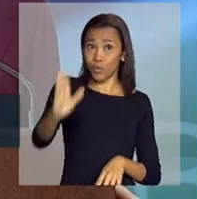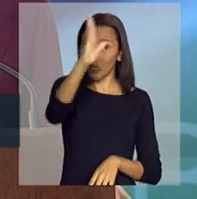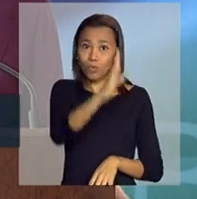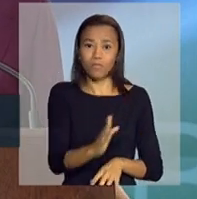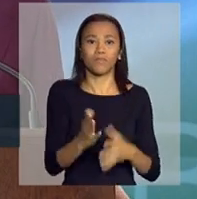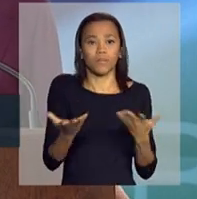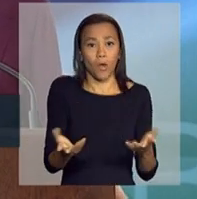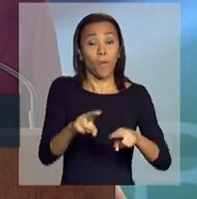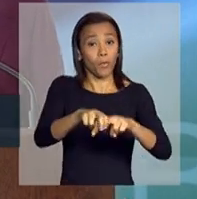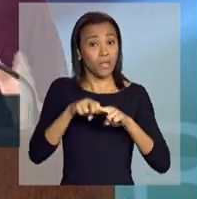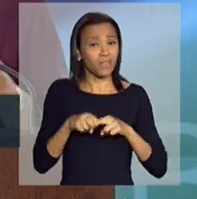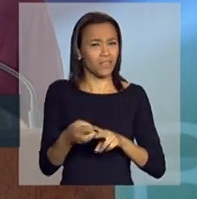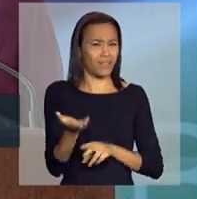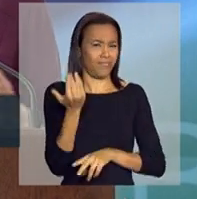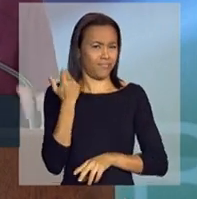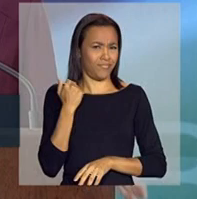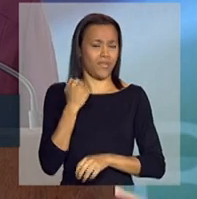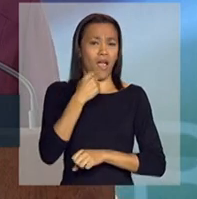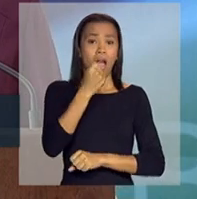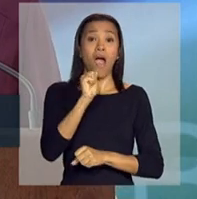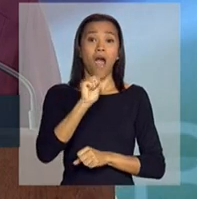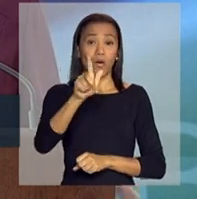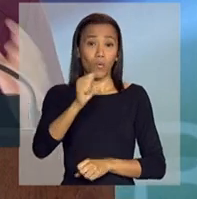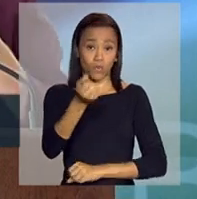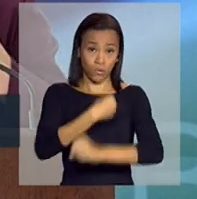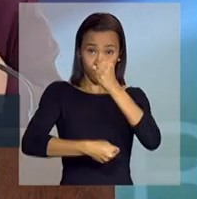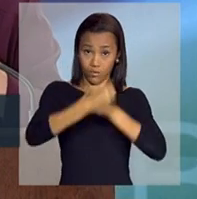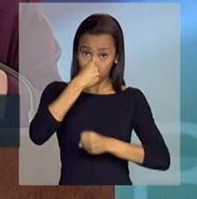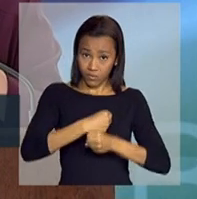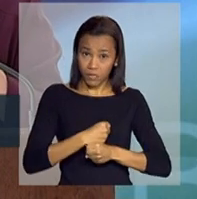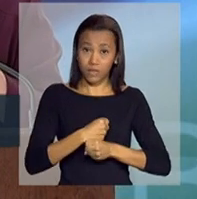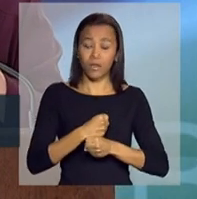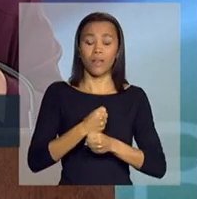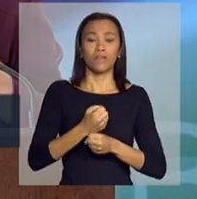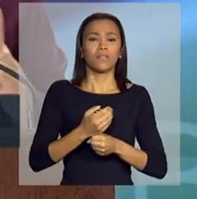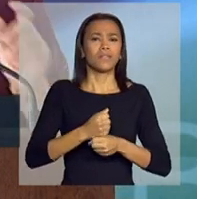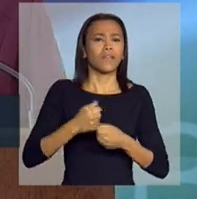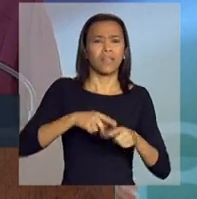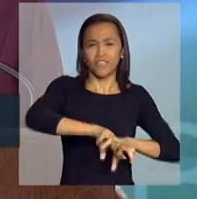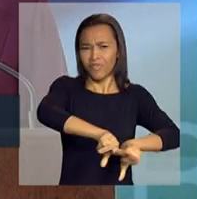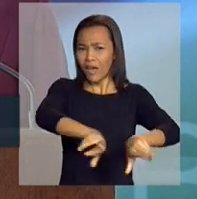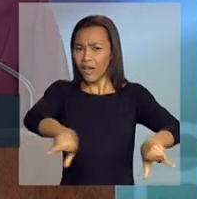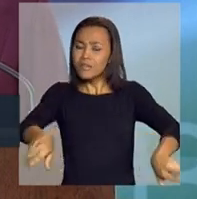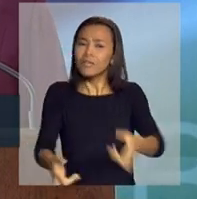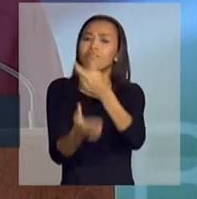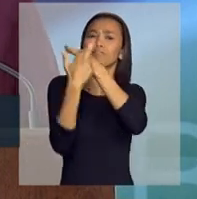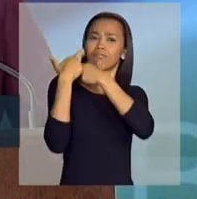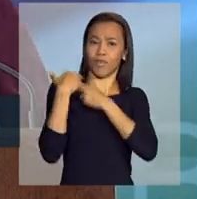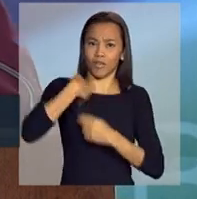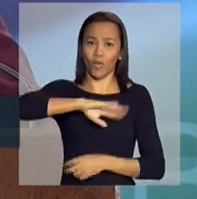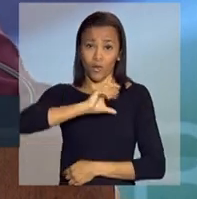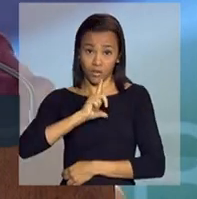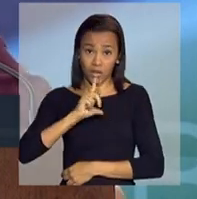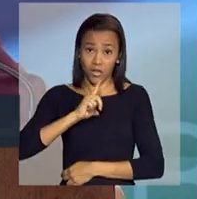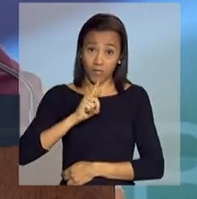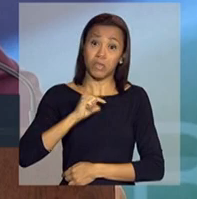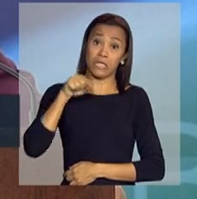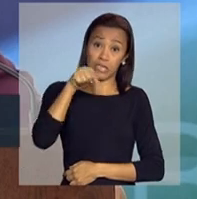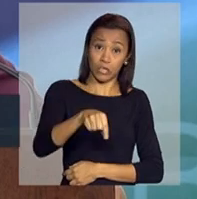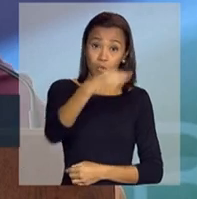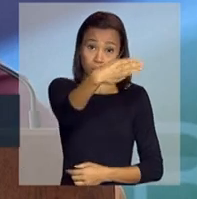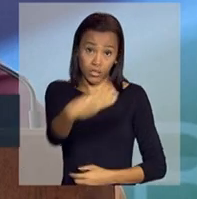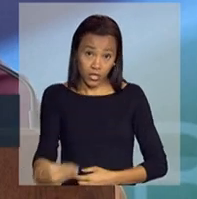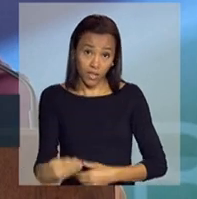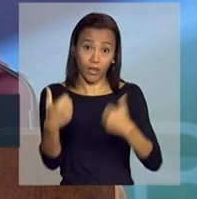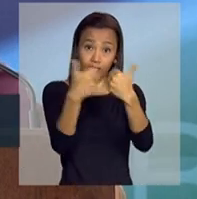desde agosto do ano passado, além das atividades e das atribuições que o Ministério dos